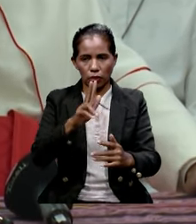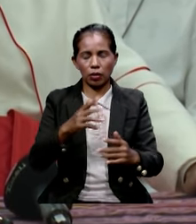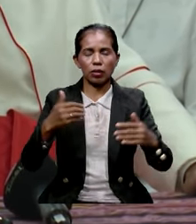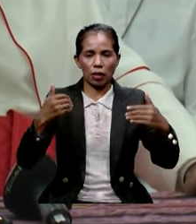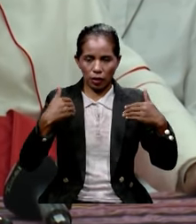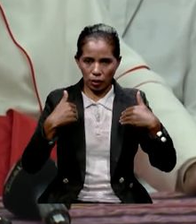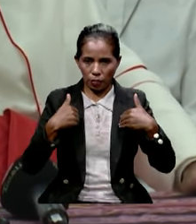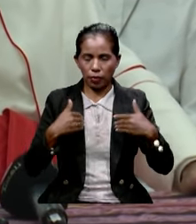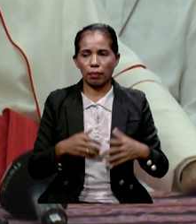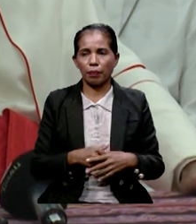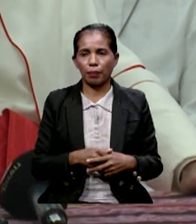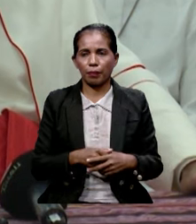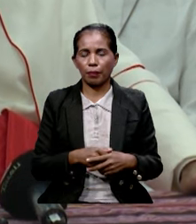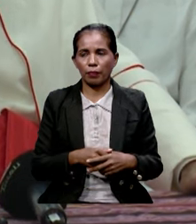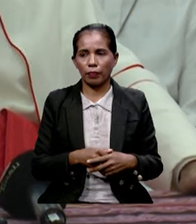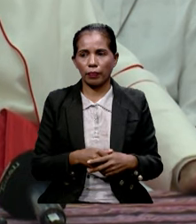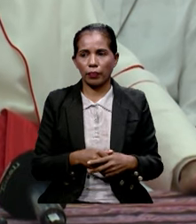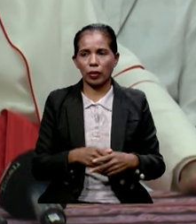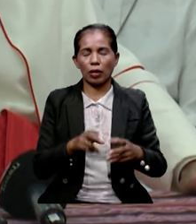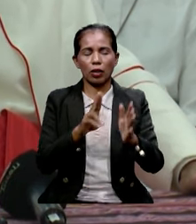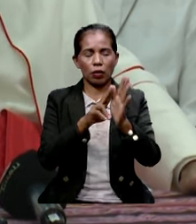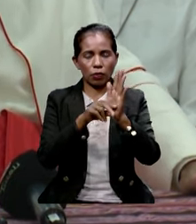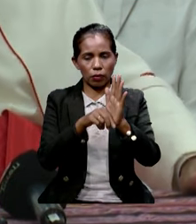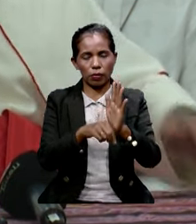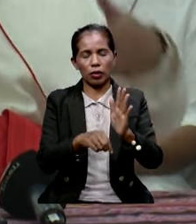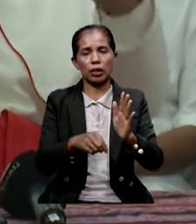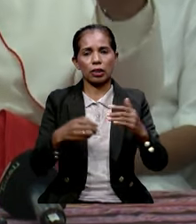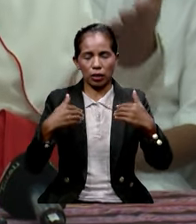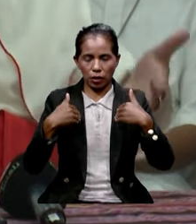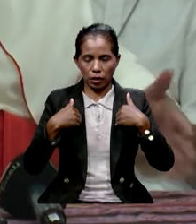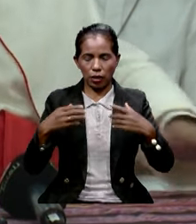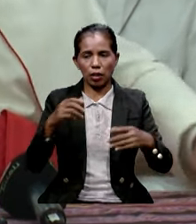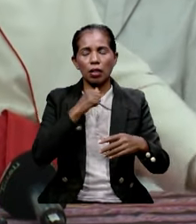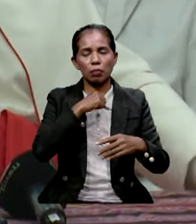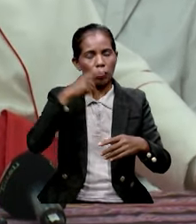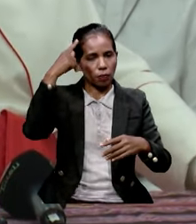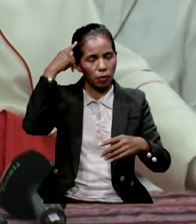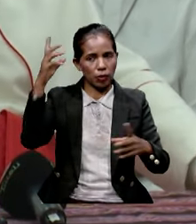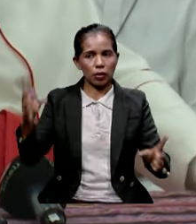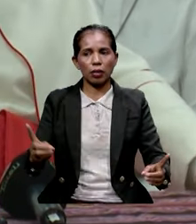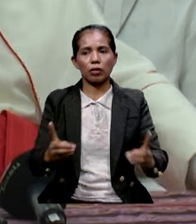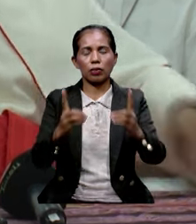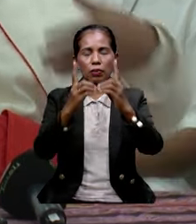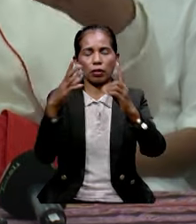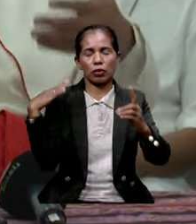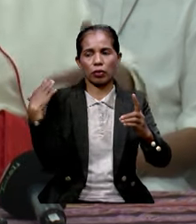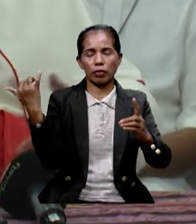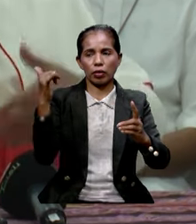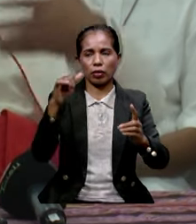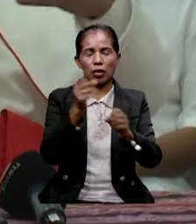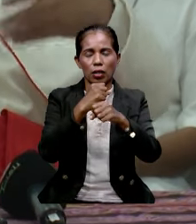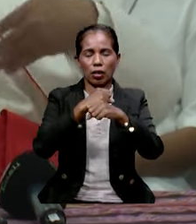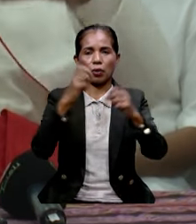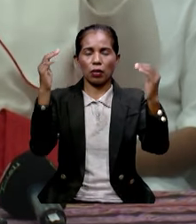íamos, horas ruma, e não é bem Santo Padre, se é a sua direitamente, a jovem Sira, onde ela o